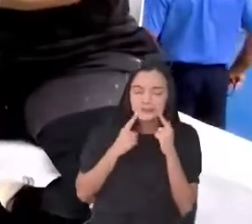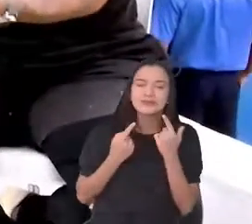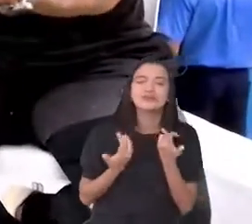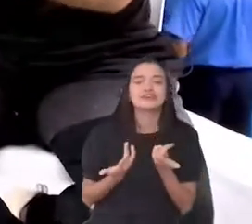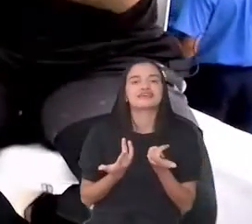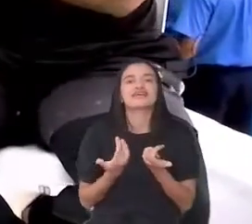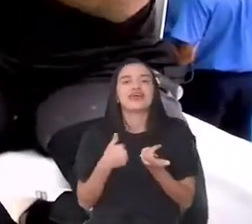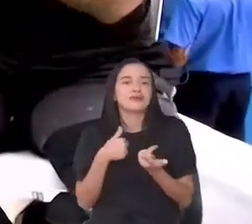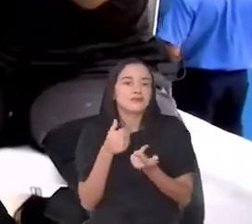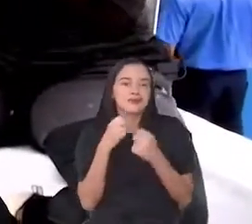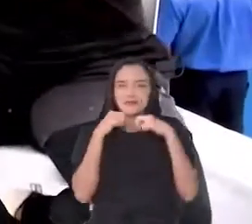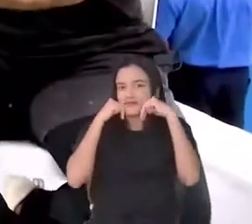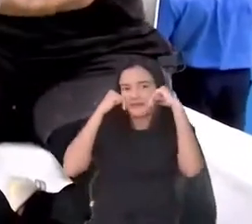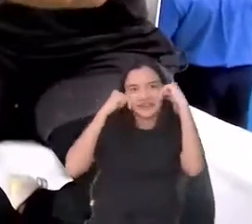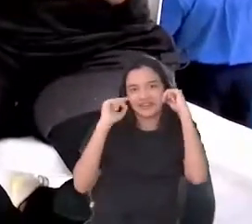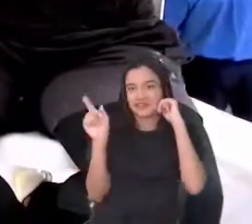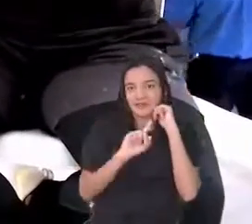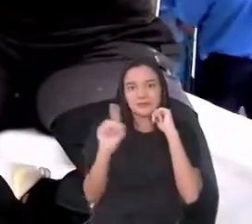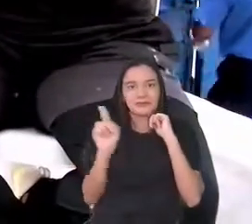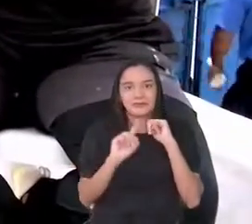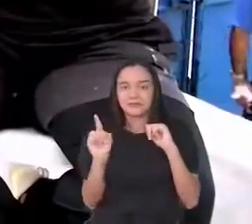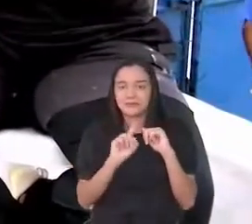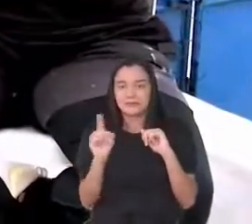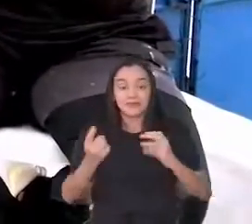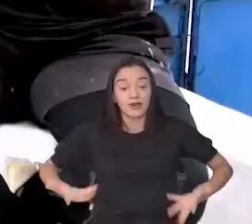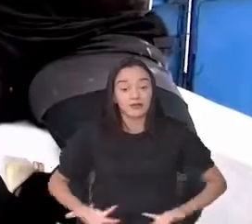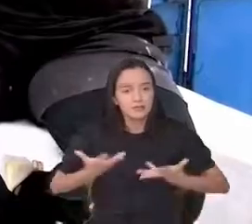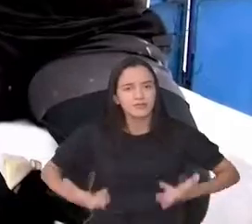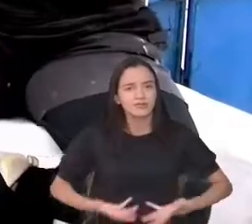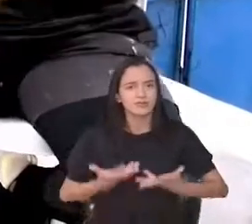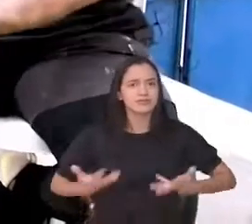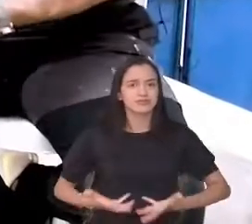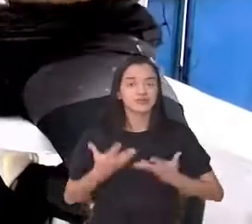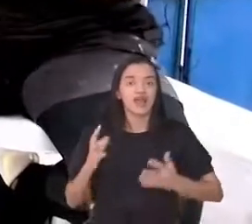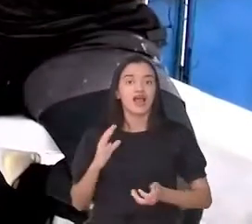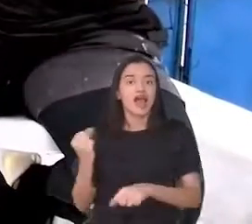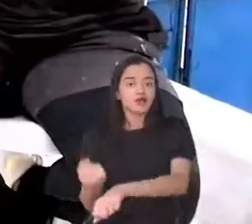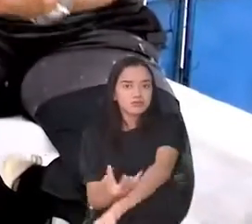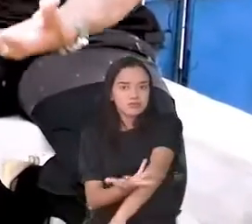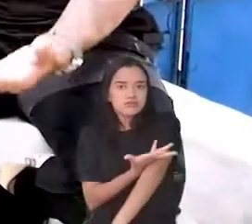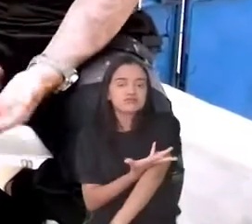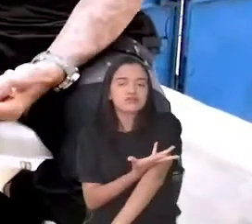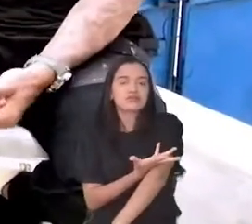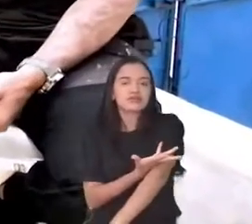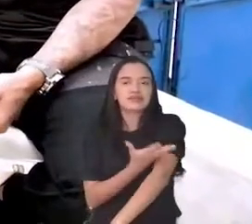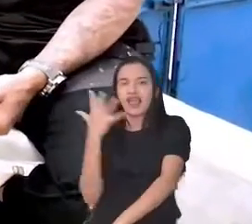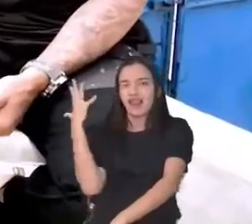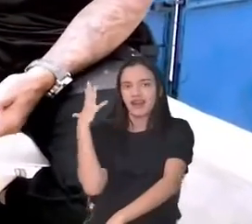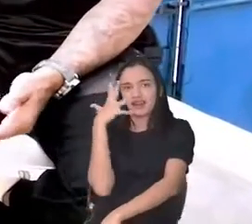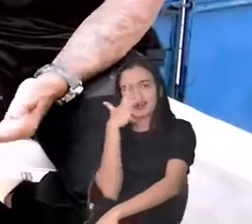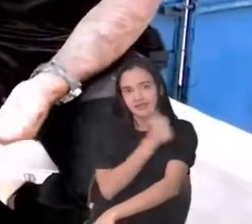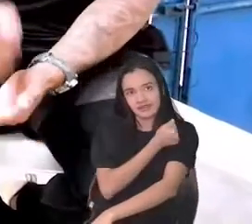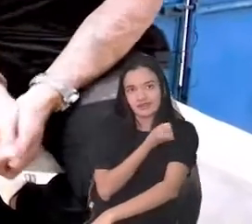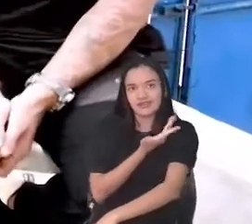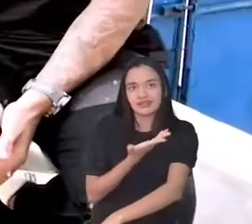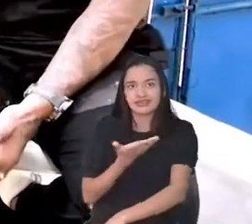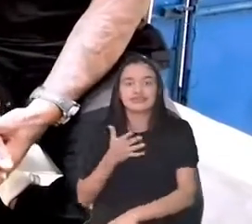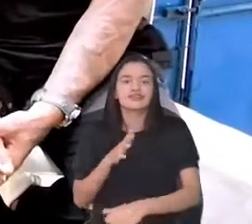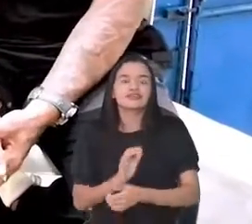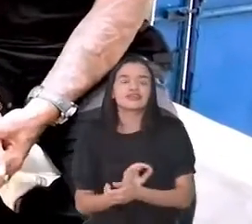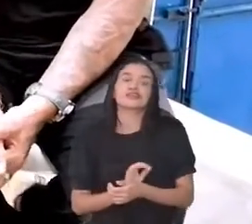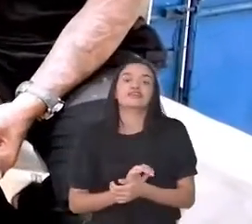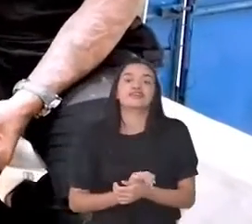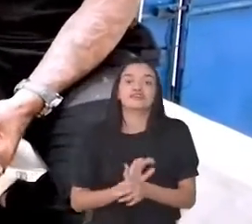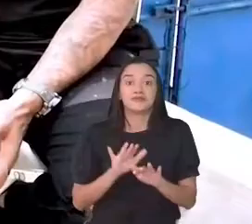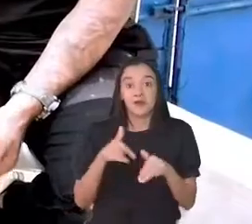nem vergonha disso. Muito pelo contrário, eu estimulo, porque a emoção, ela é breve, ela é linda, né? Então, segue aí.